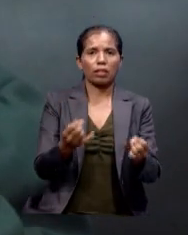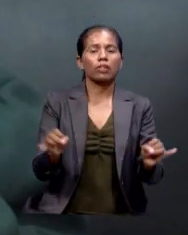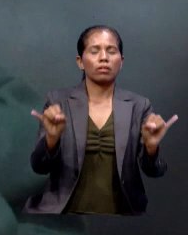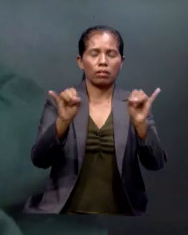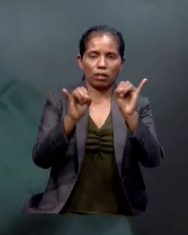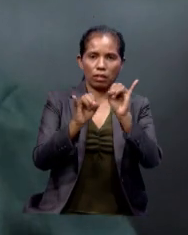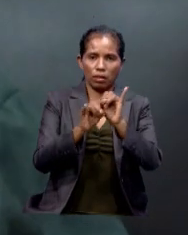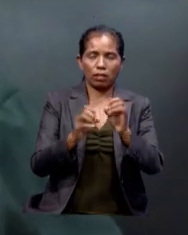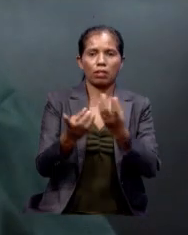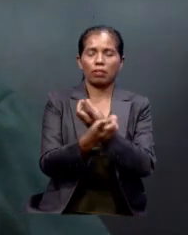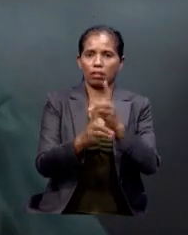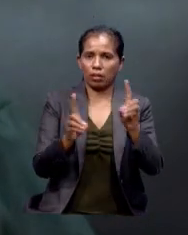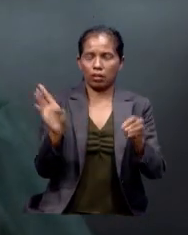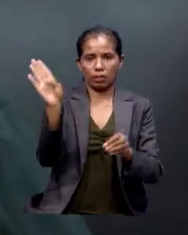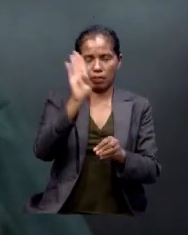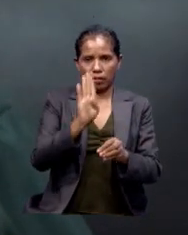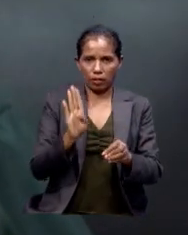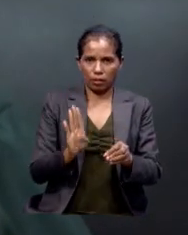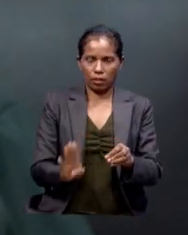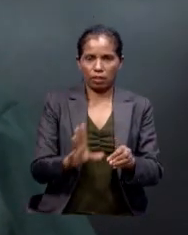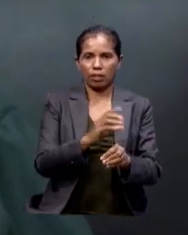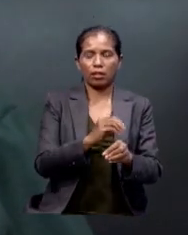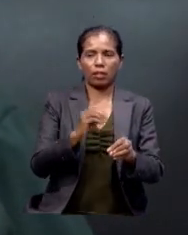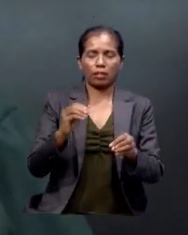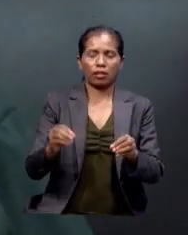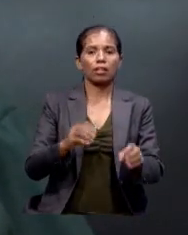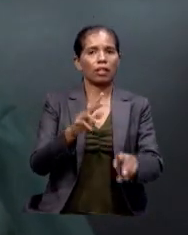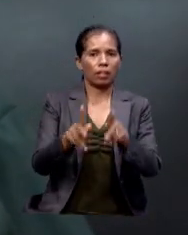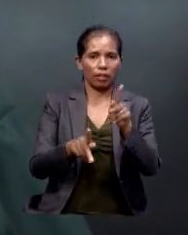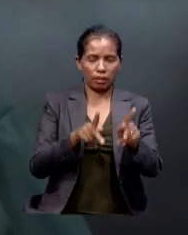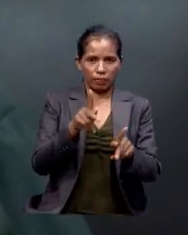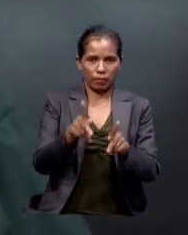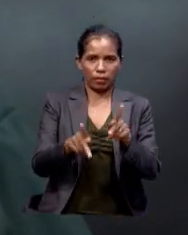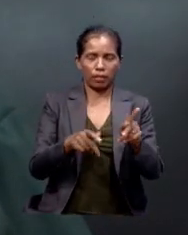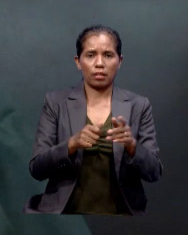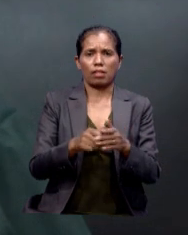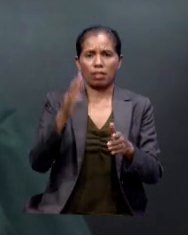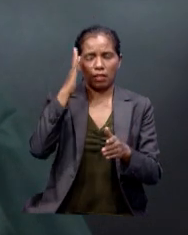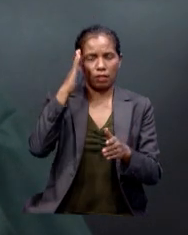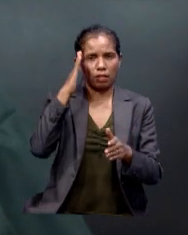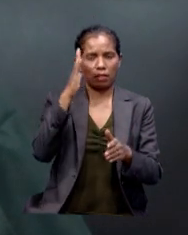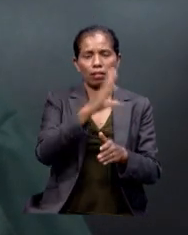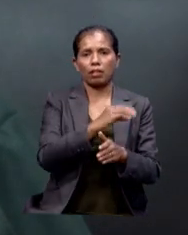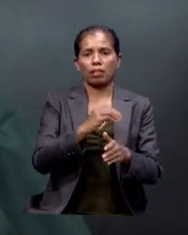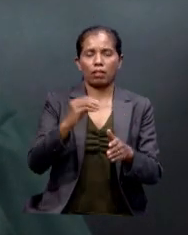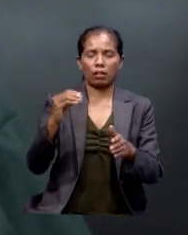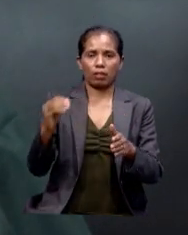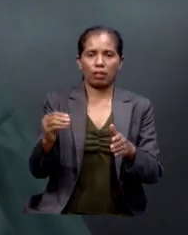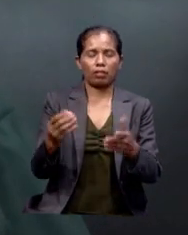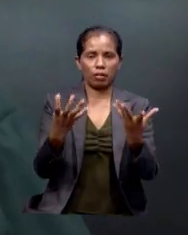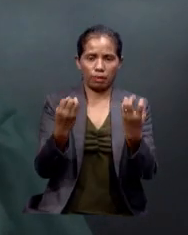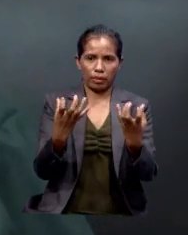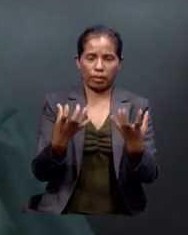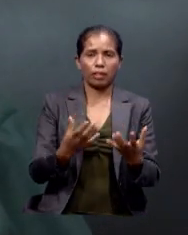o Congresso americano, que eu pessoalmente conheço muito, muito